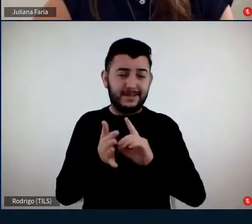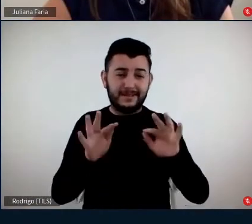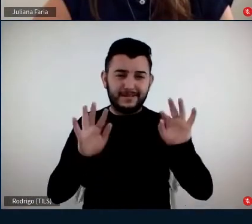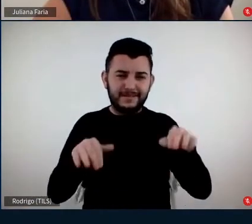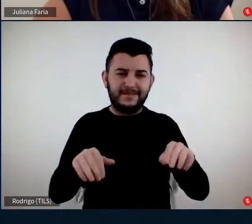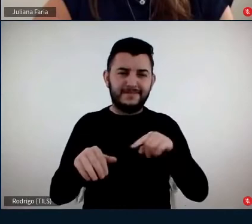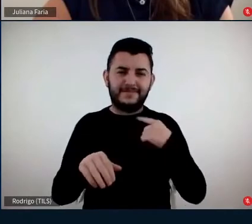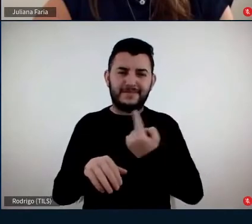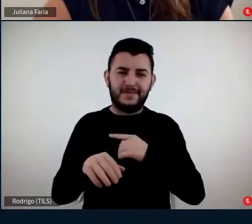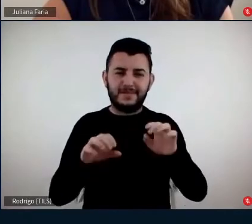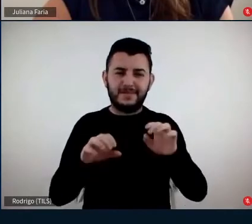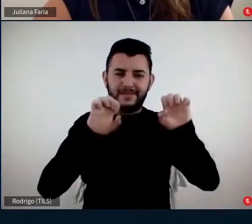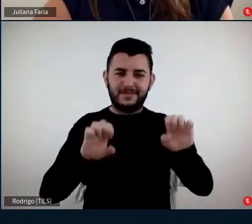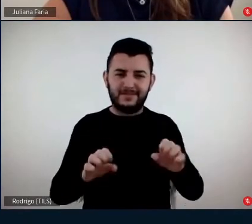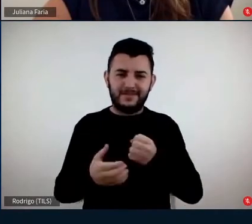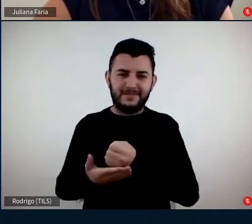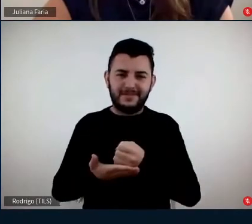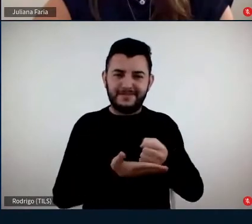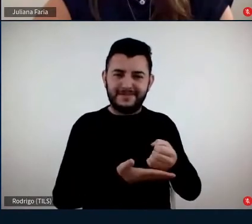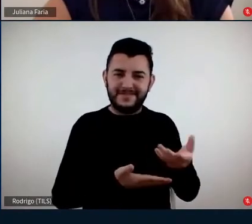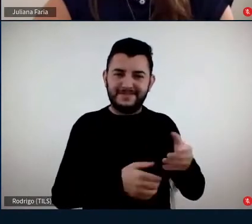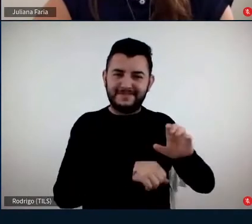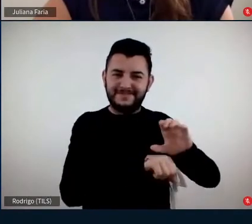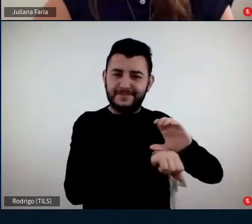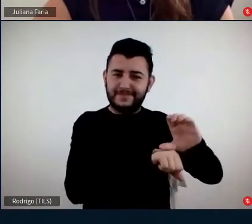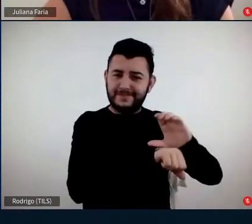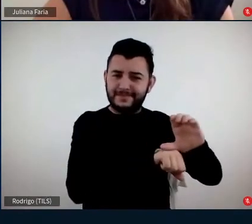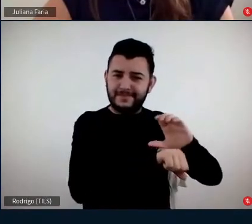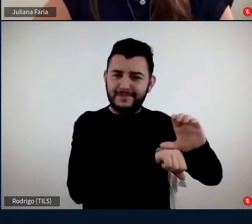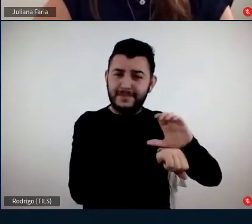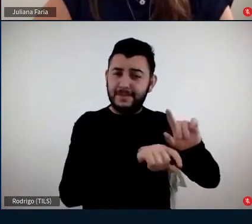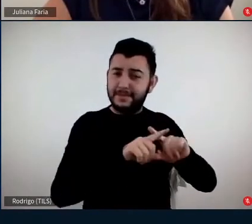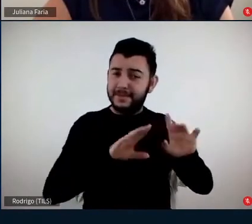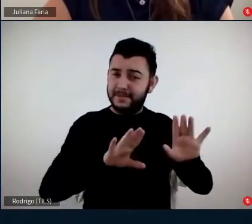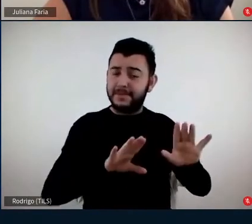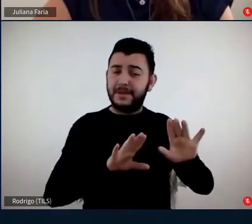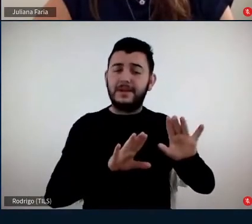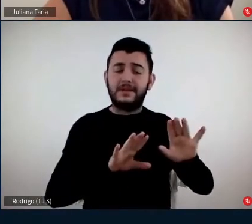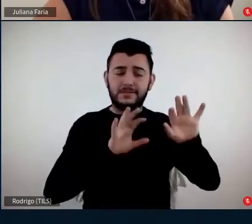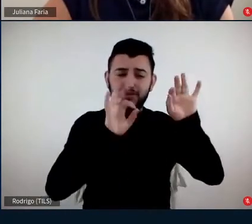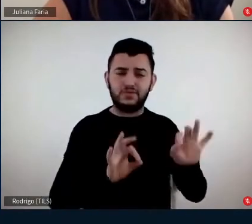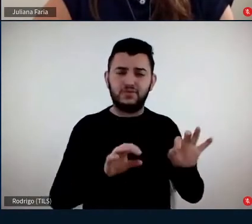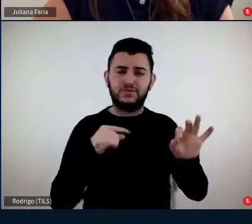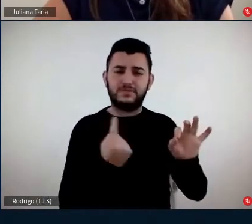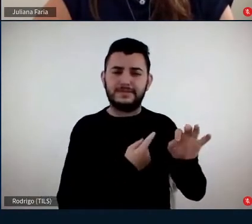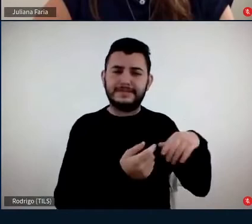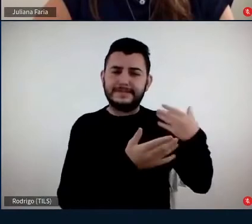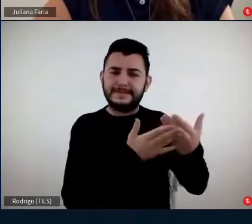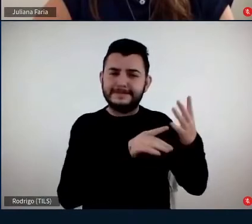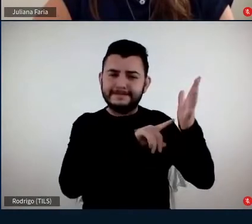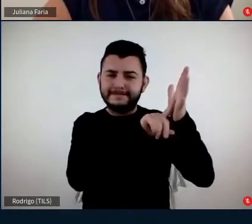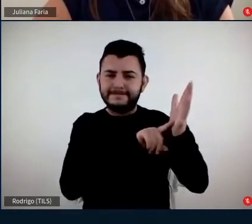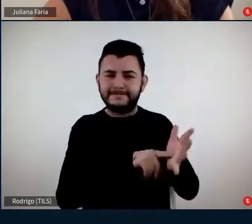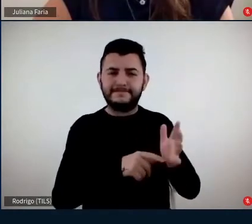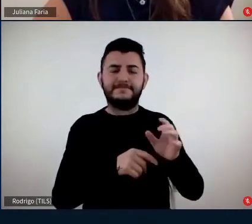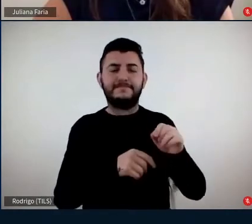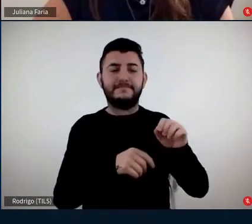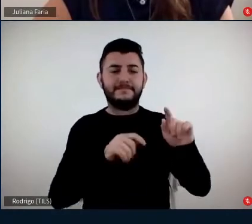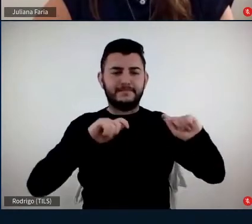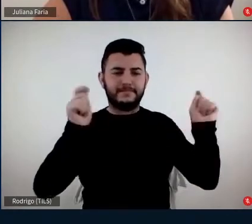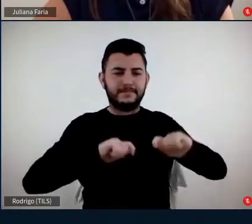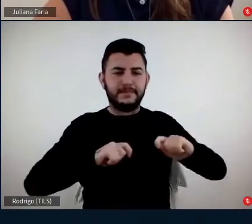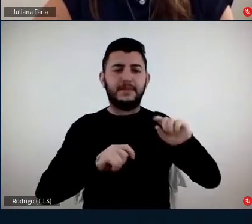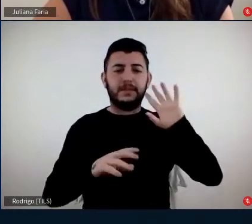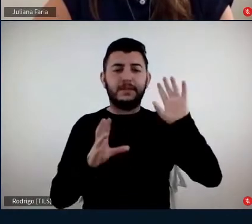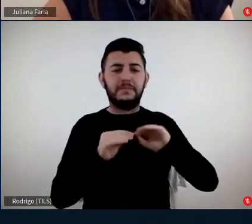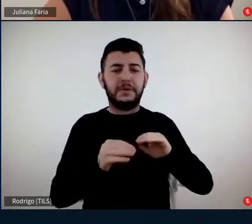para oferecer para os CAIs. Mas justamente por estudar as competências, por estudar que o intérprete não